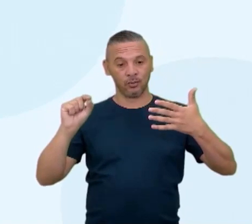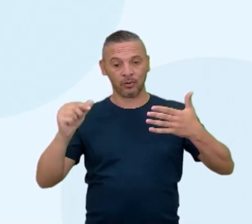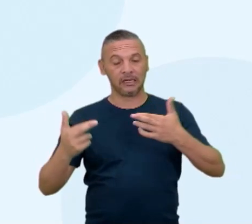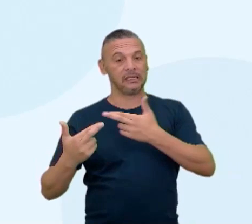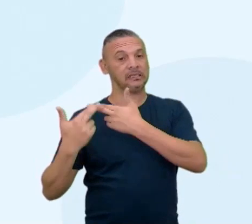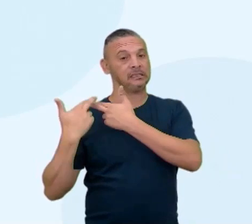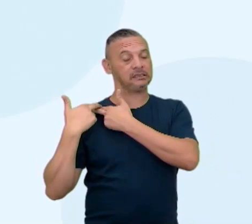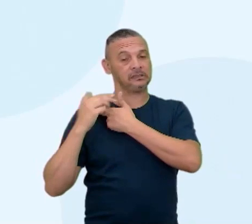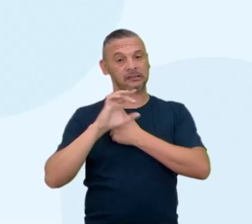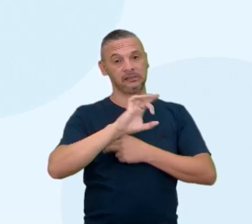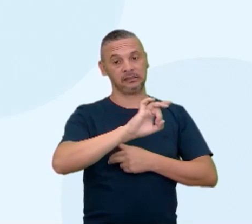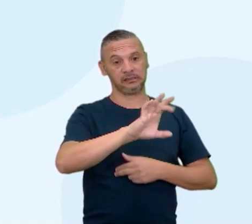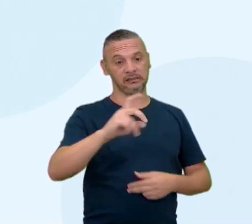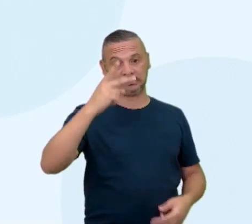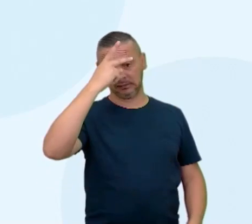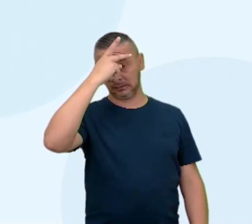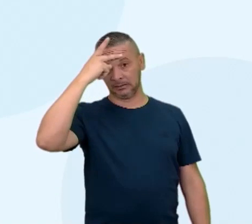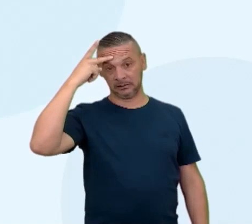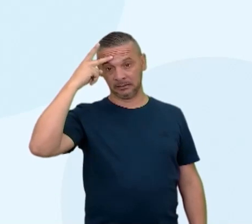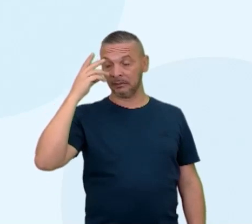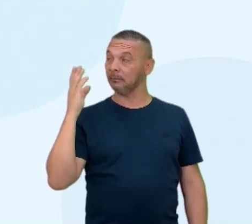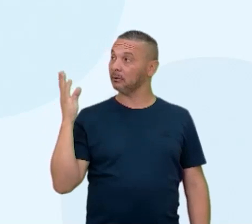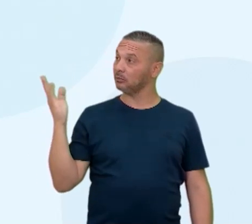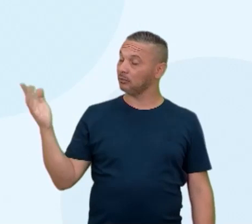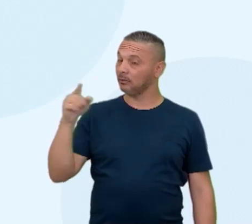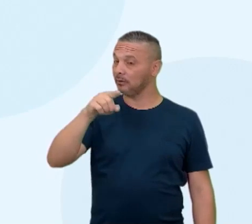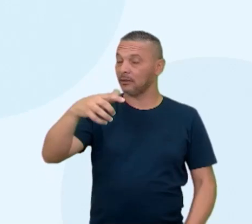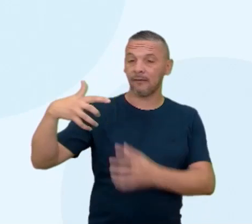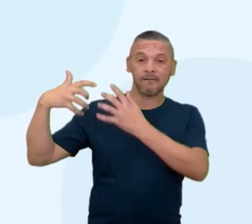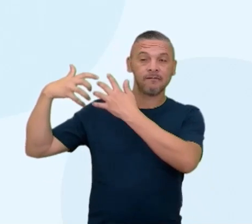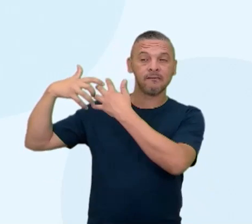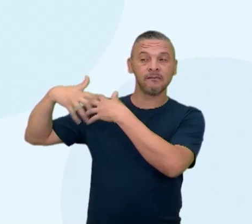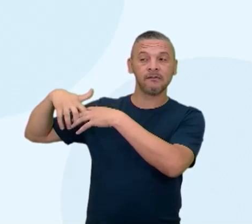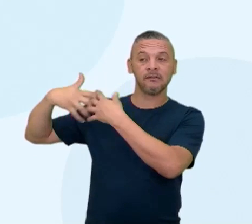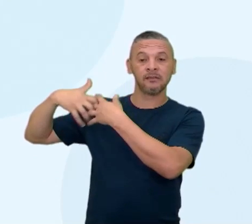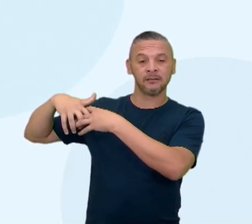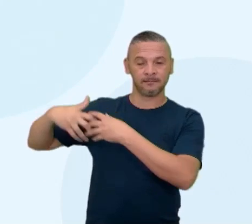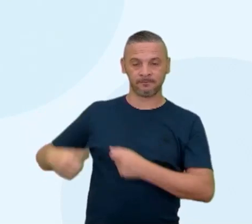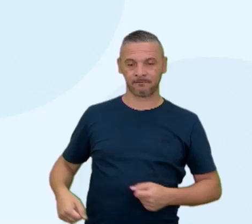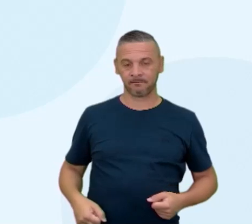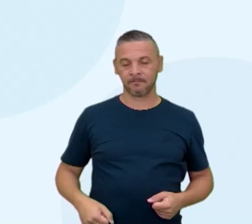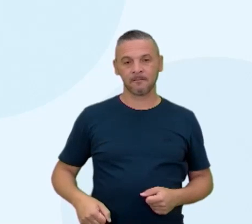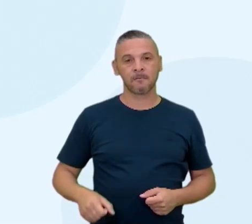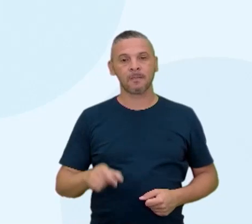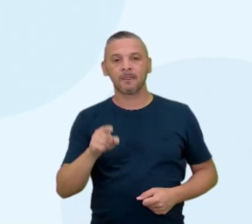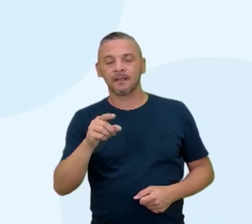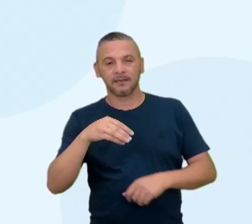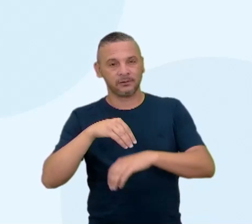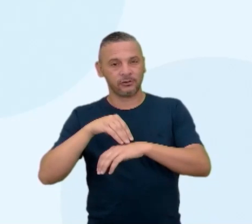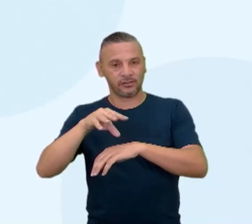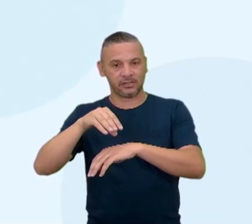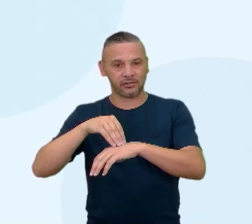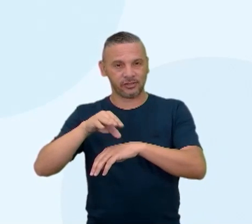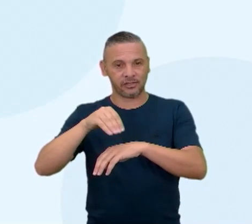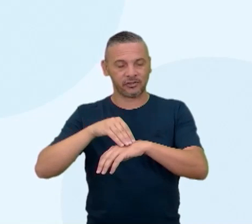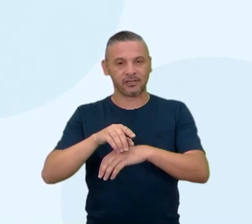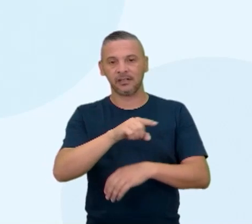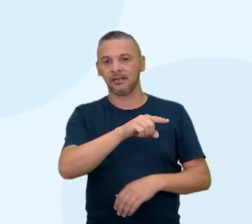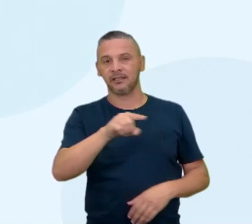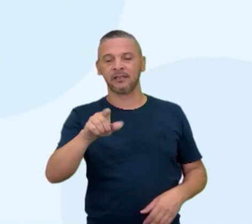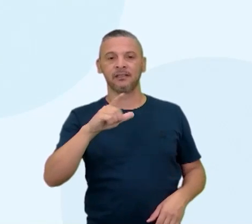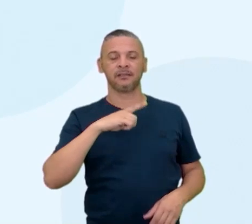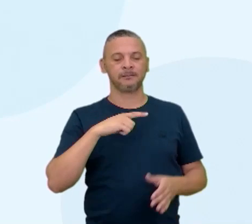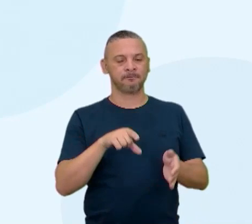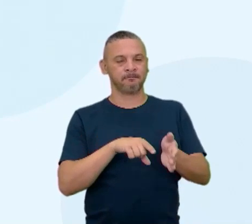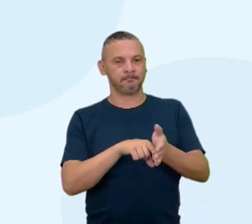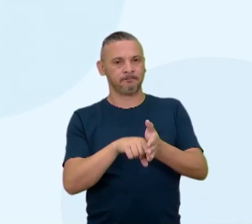papel de cada um. Eu coloquei como elementos para vocês pensarem no contexto. Se vocês, é só uma dica, uma curadoria, e vocês vão